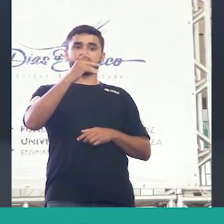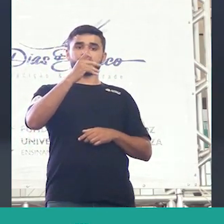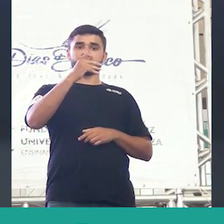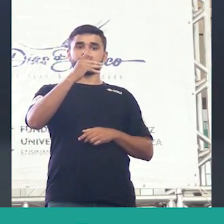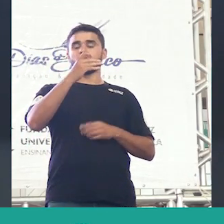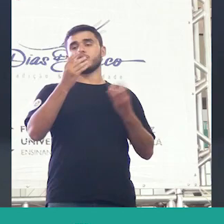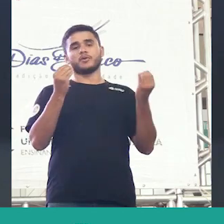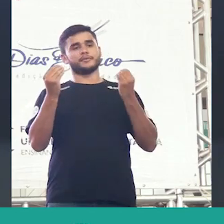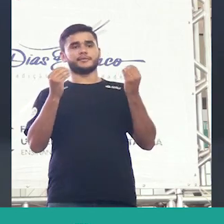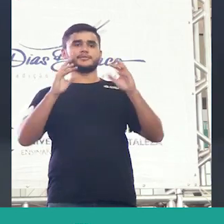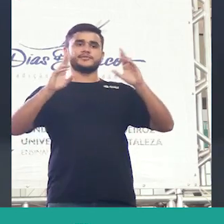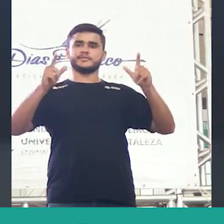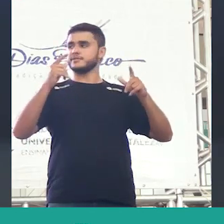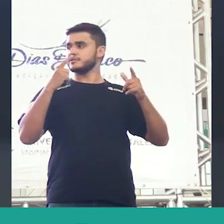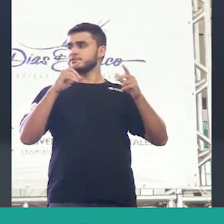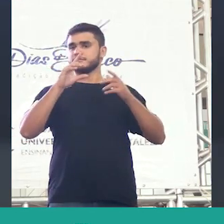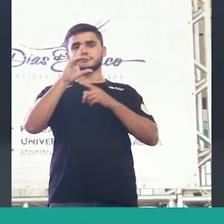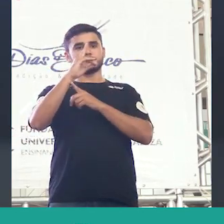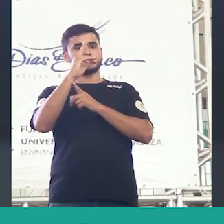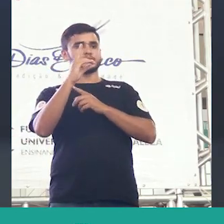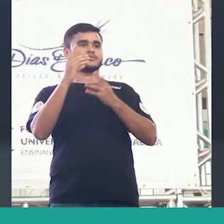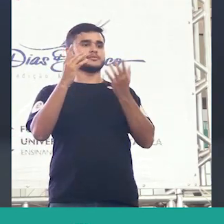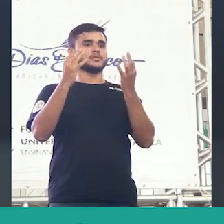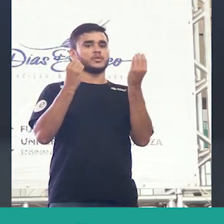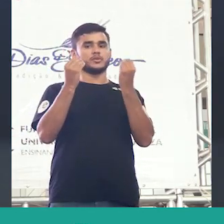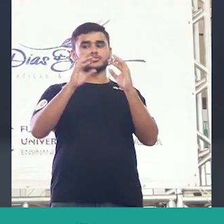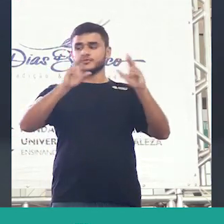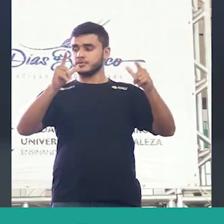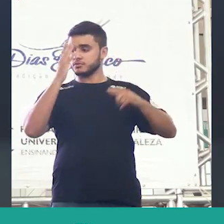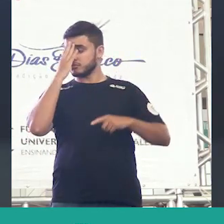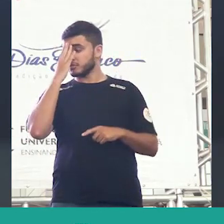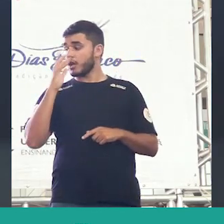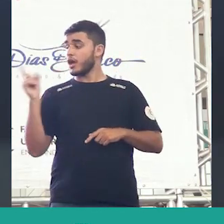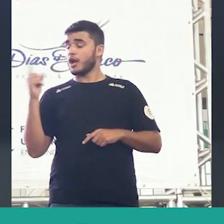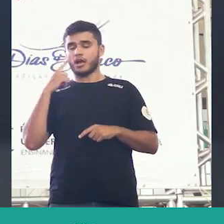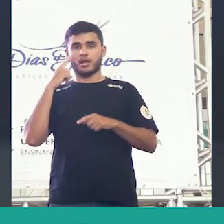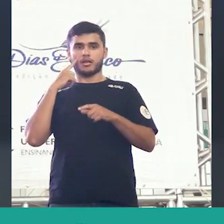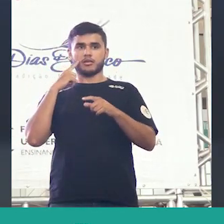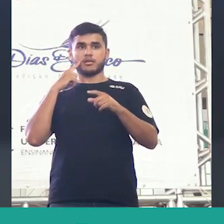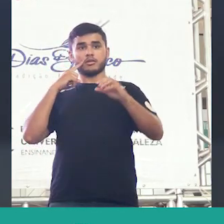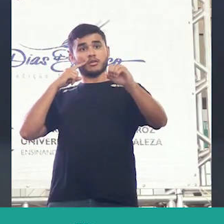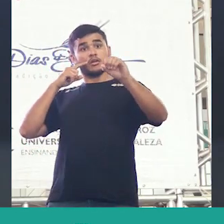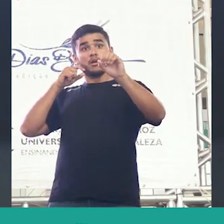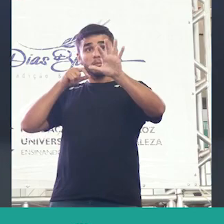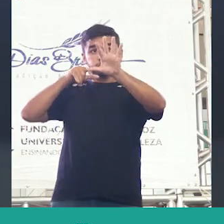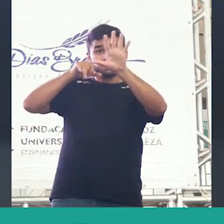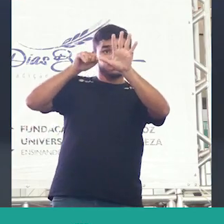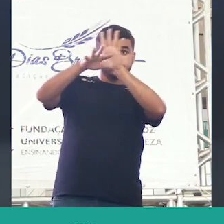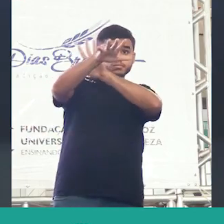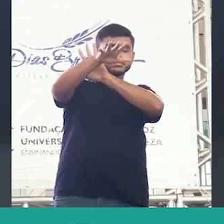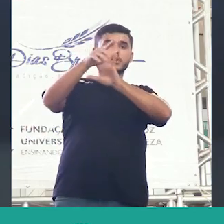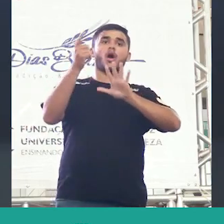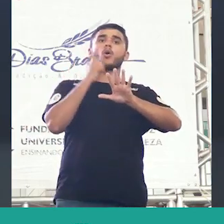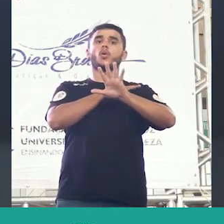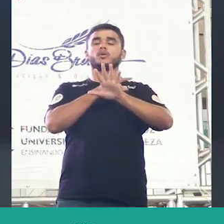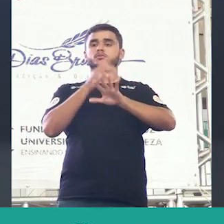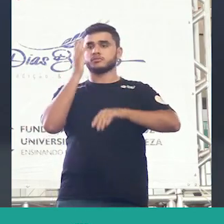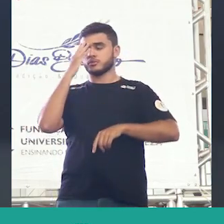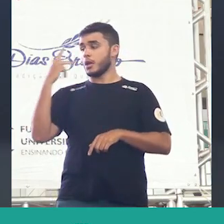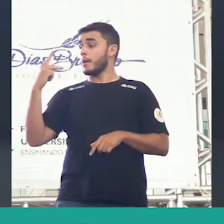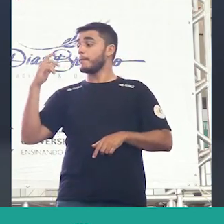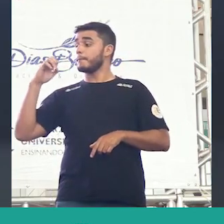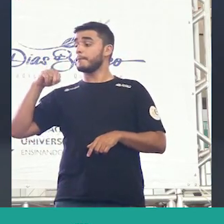jacaré, não pode ter penumbra. Tem que ser uma luz pequena, para o que não passar, provocar